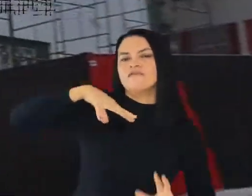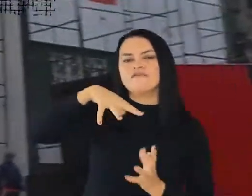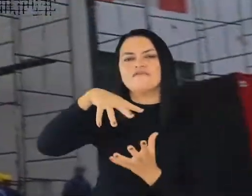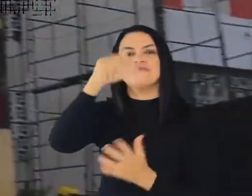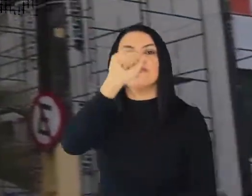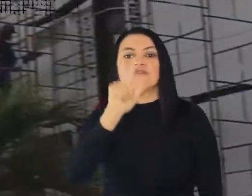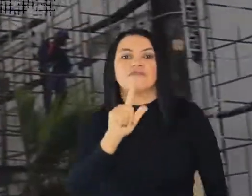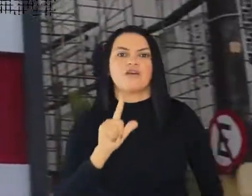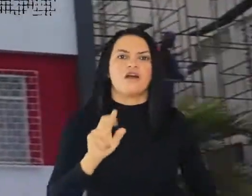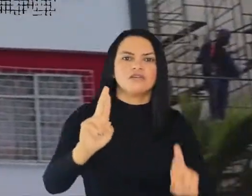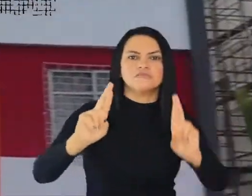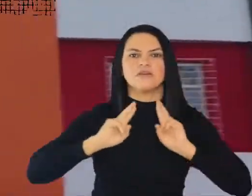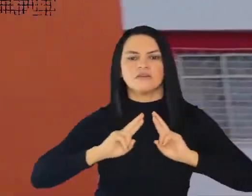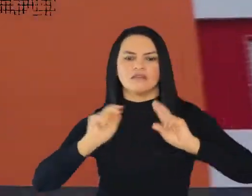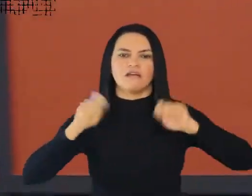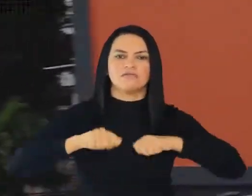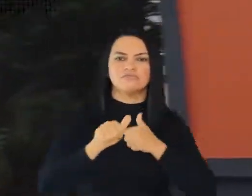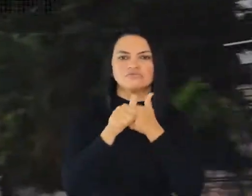Música